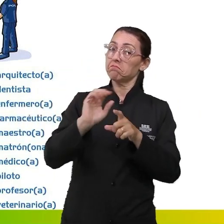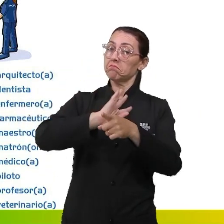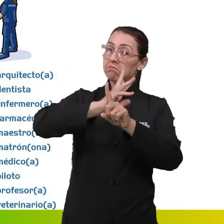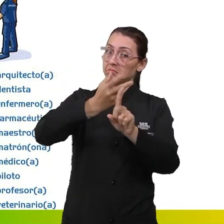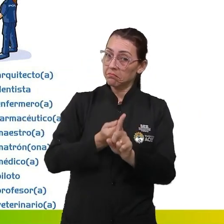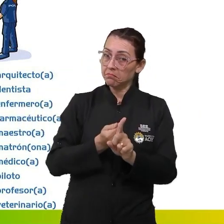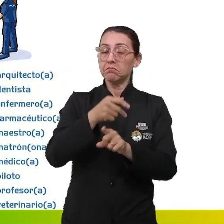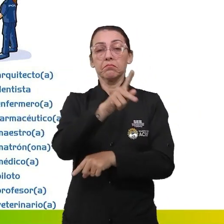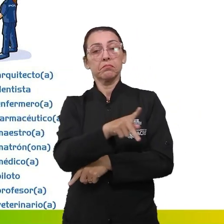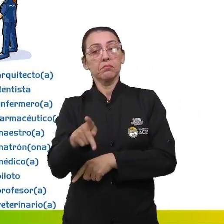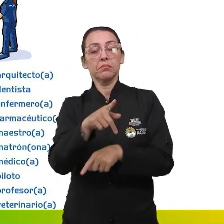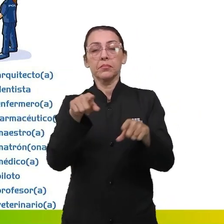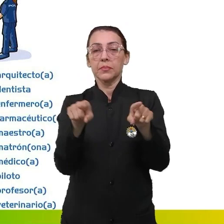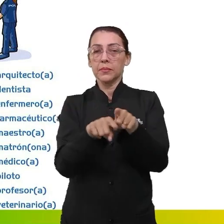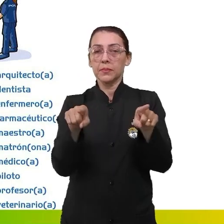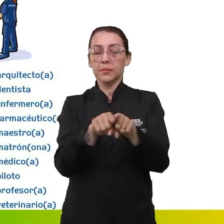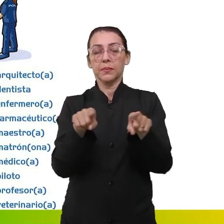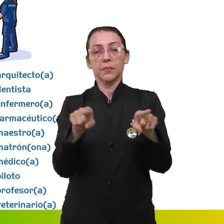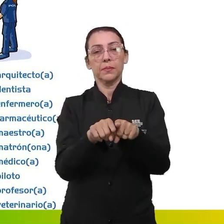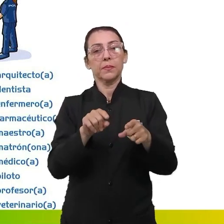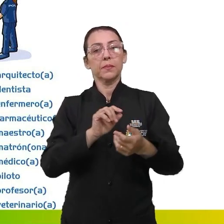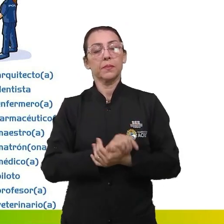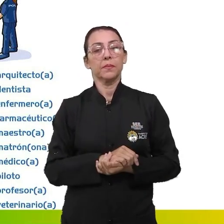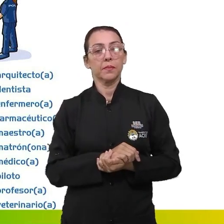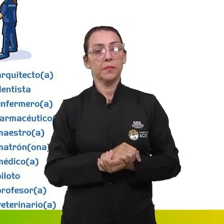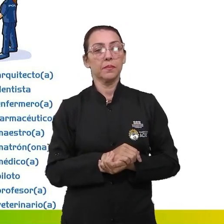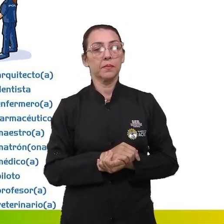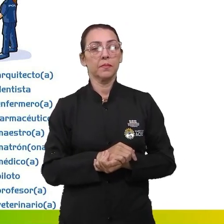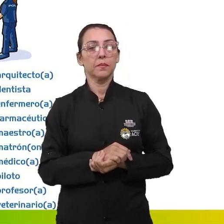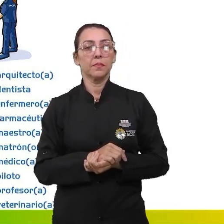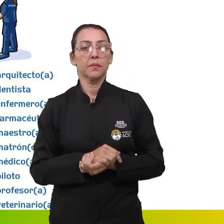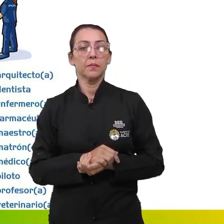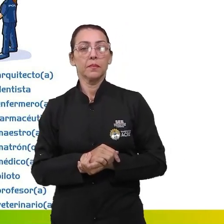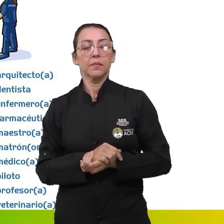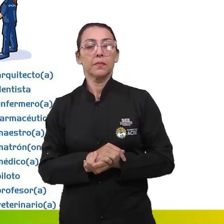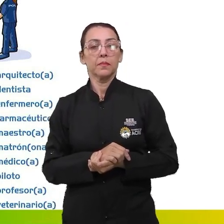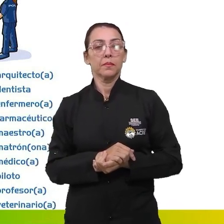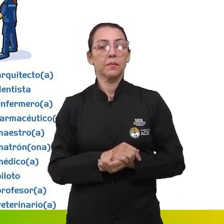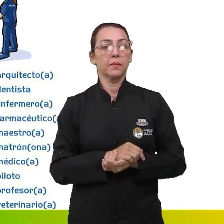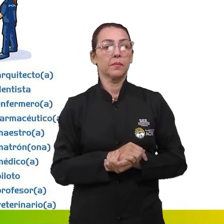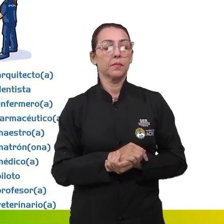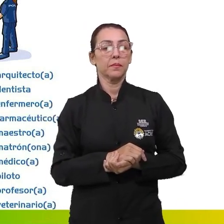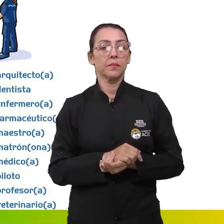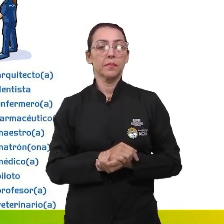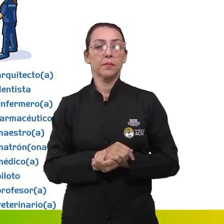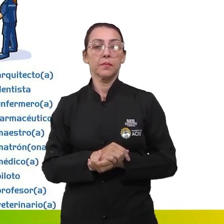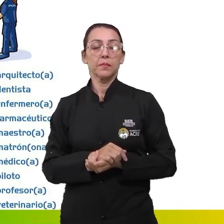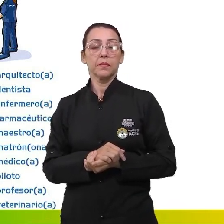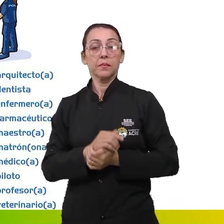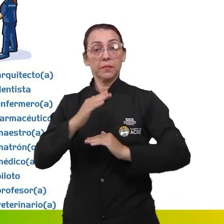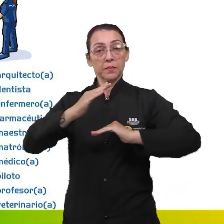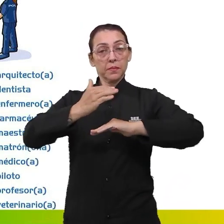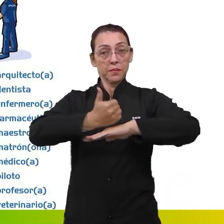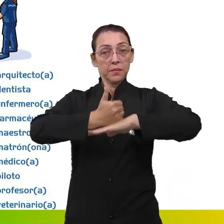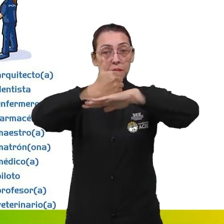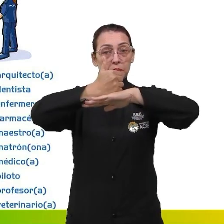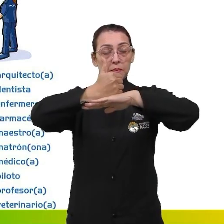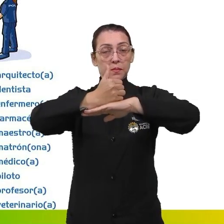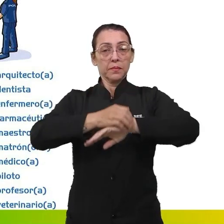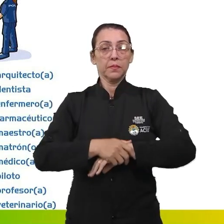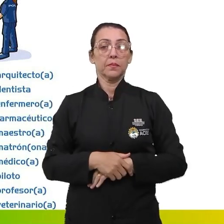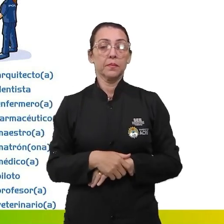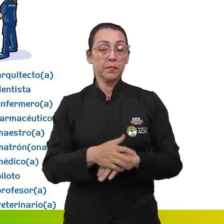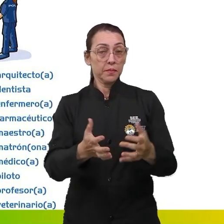galera, que também compõe esse campo artístico aí. Aí as formação profissional, né, que são aquelas